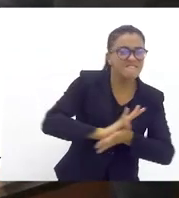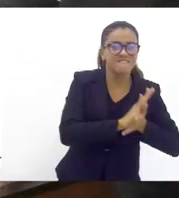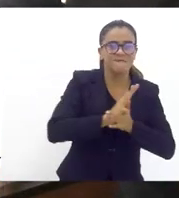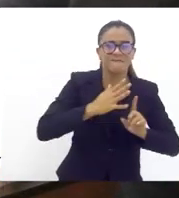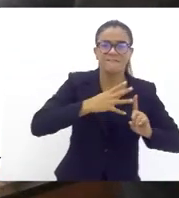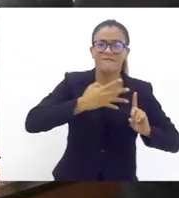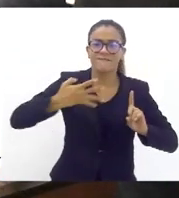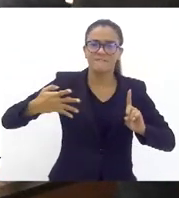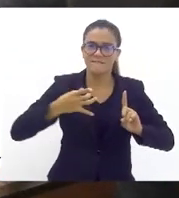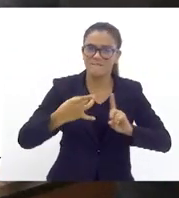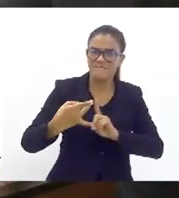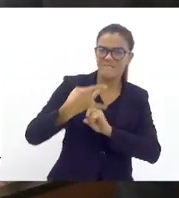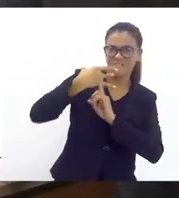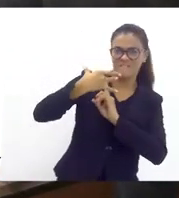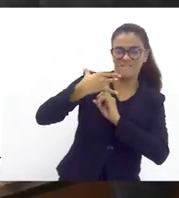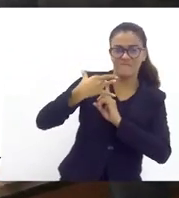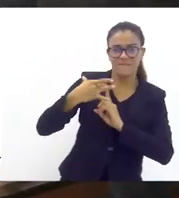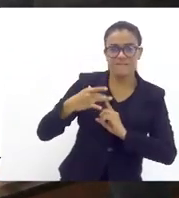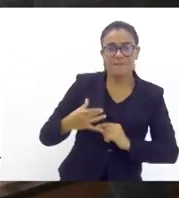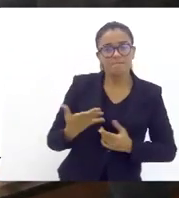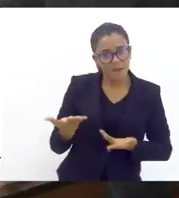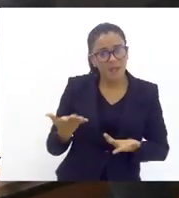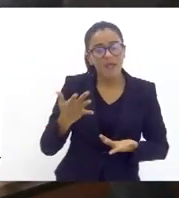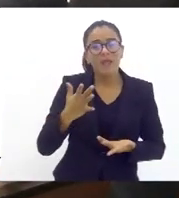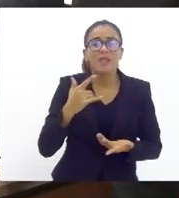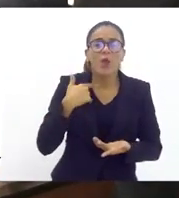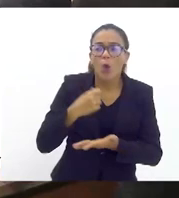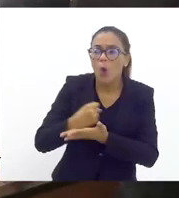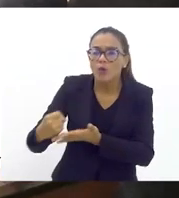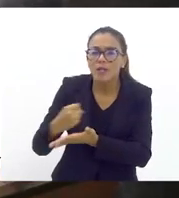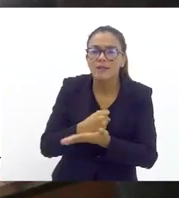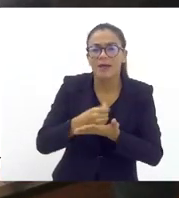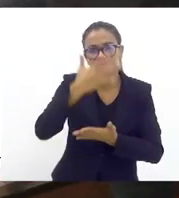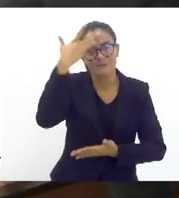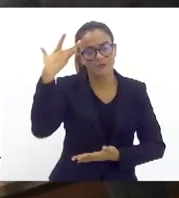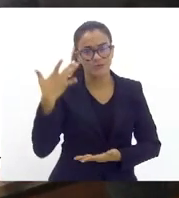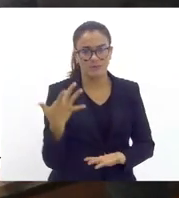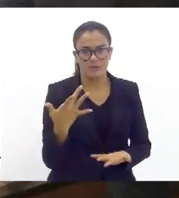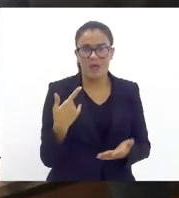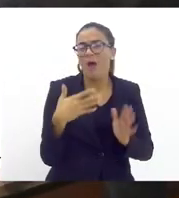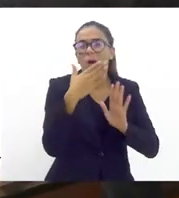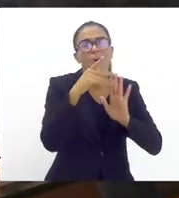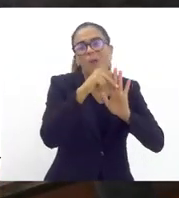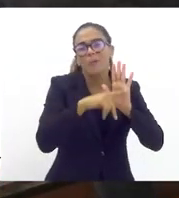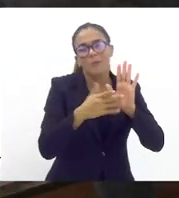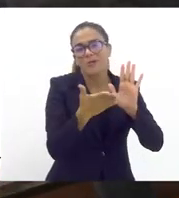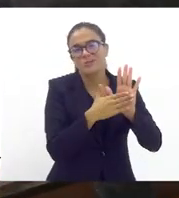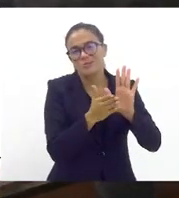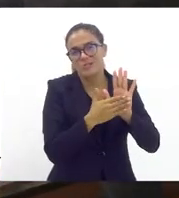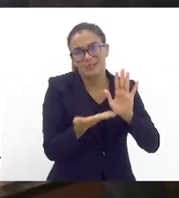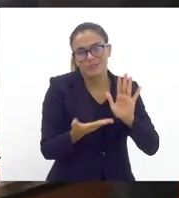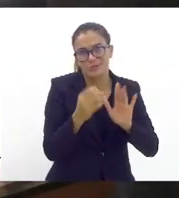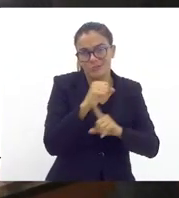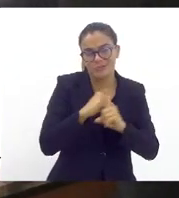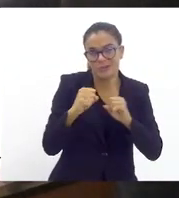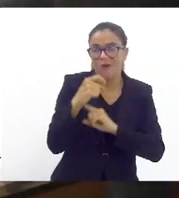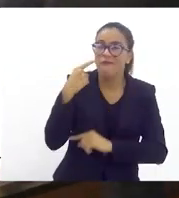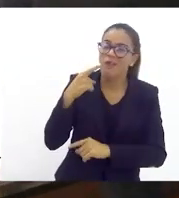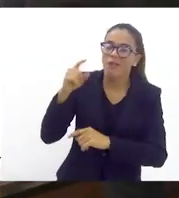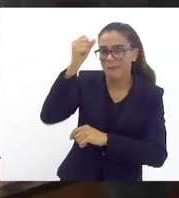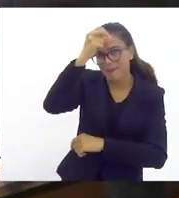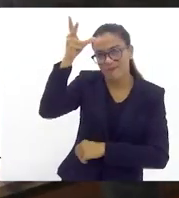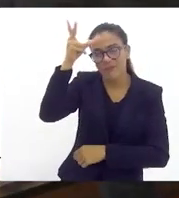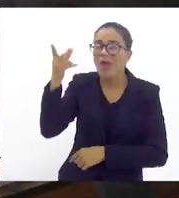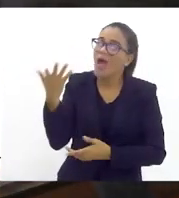há necessidade de contratar pessoas. Não adianta ter um projeto social, por exemplo, como já ouvi relatos da prefeitura, um